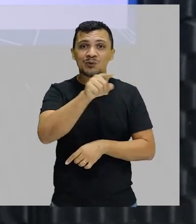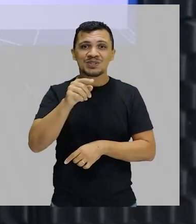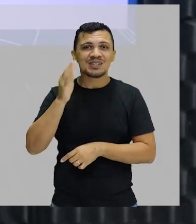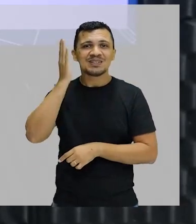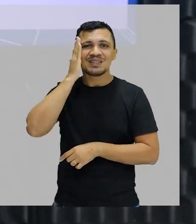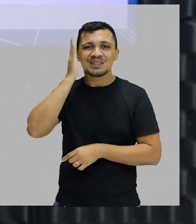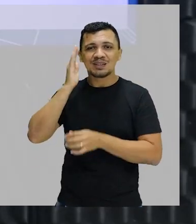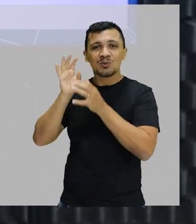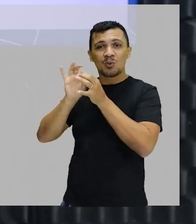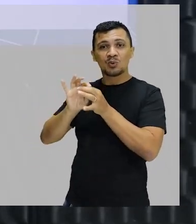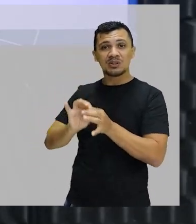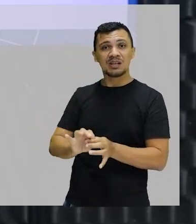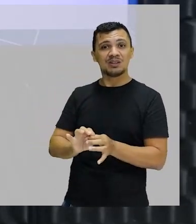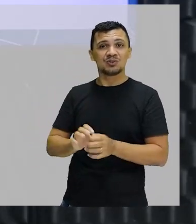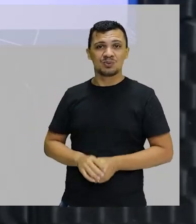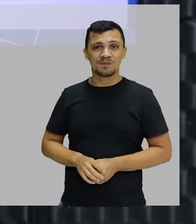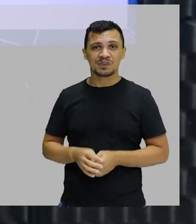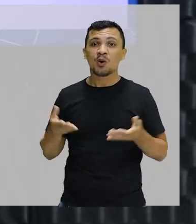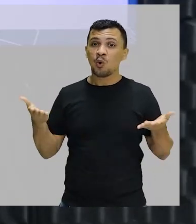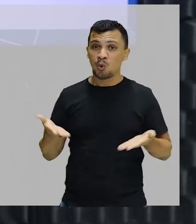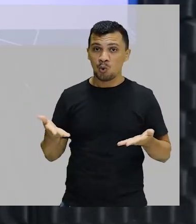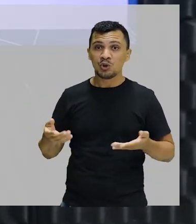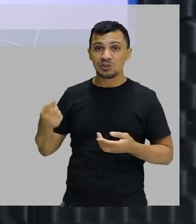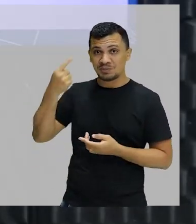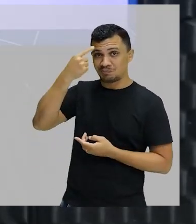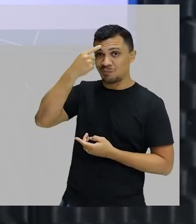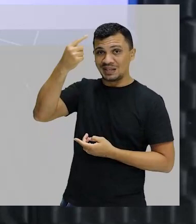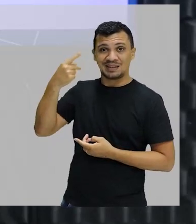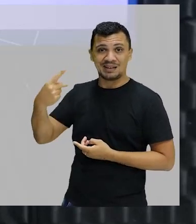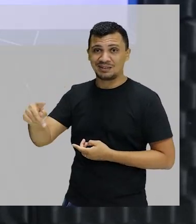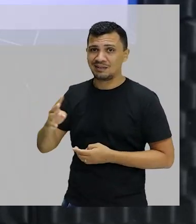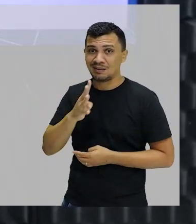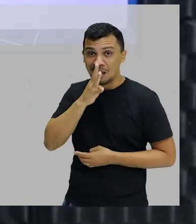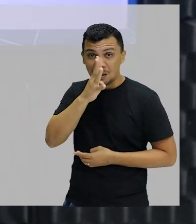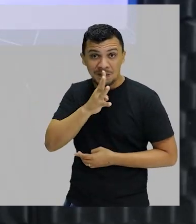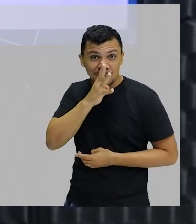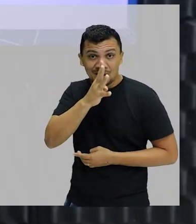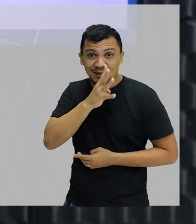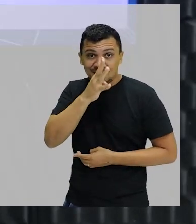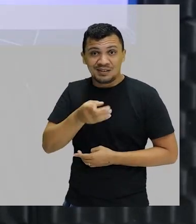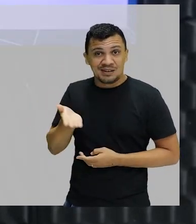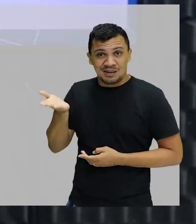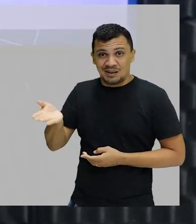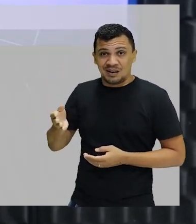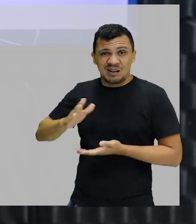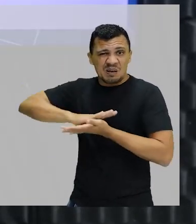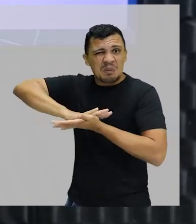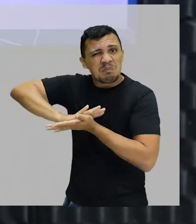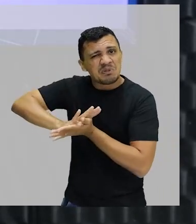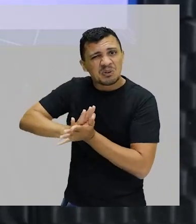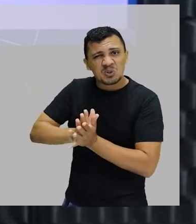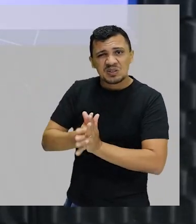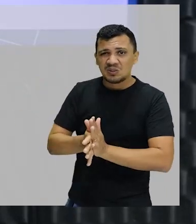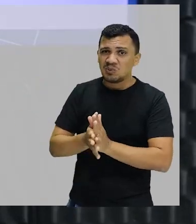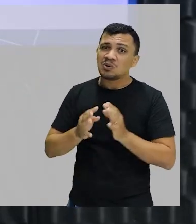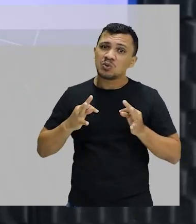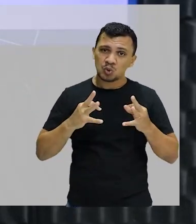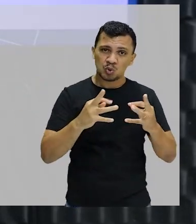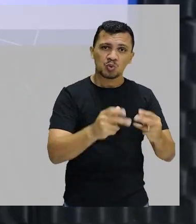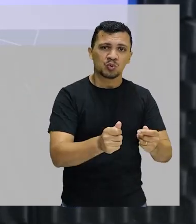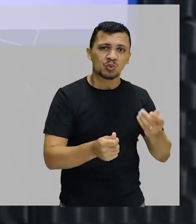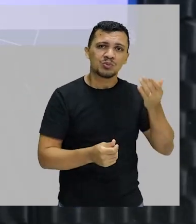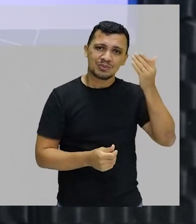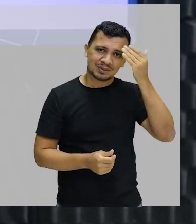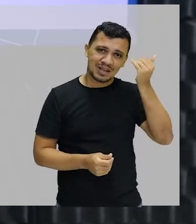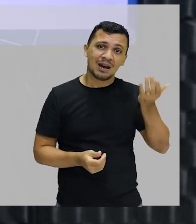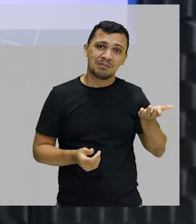isso é um absurdo. Uma pessoa que defende essa ideia aqui é uma pessoa que é extremamente preconceituosa, é extremamente racista, todo mundo sabe disso.